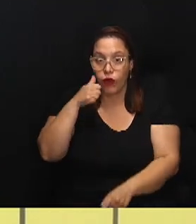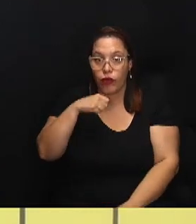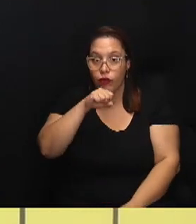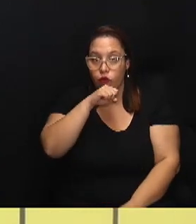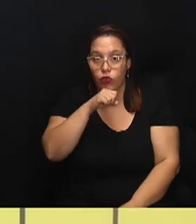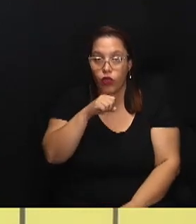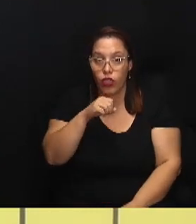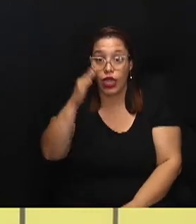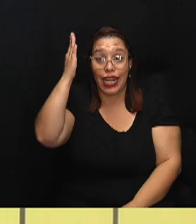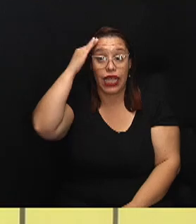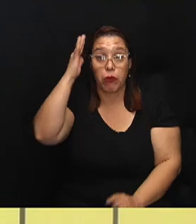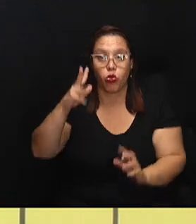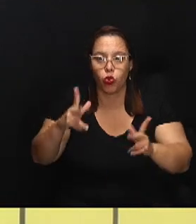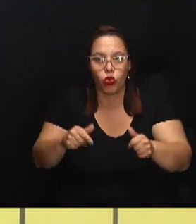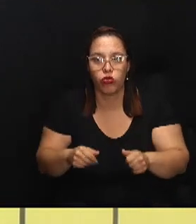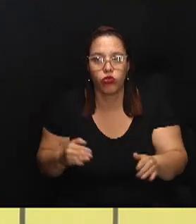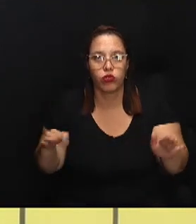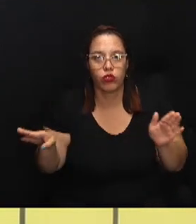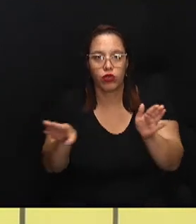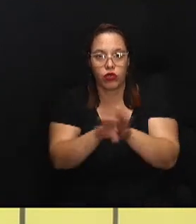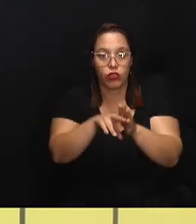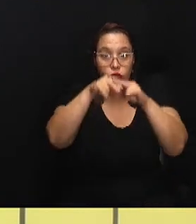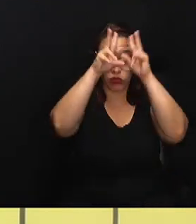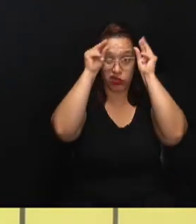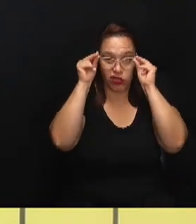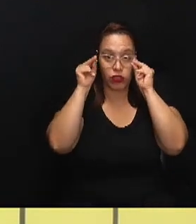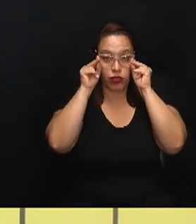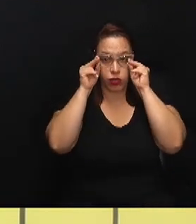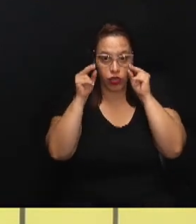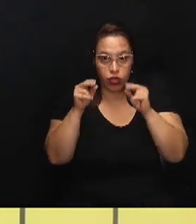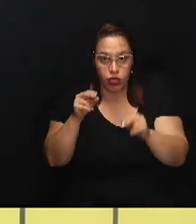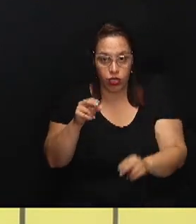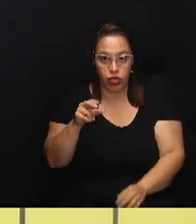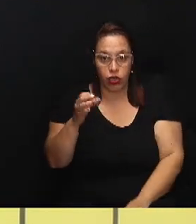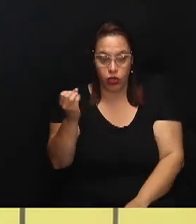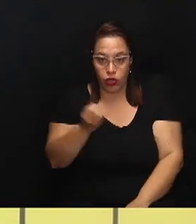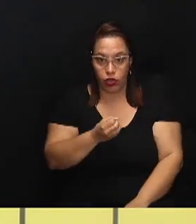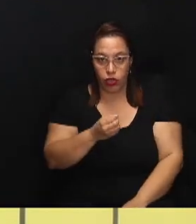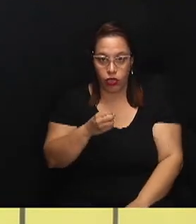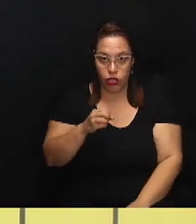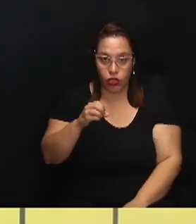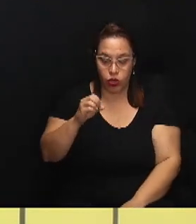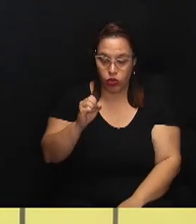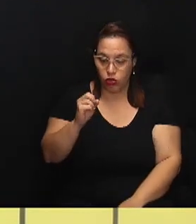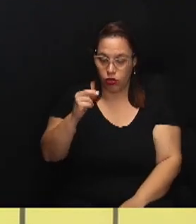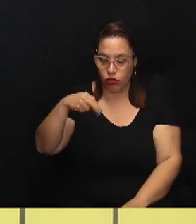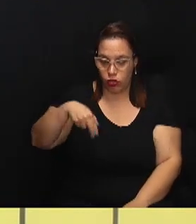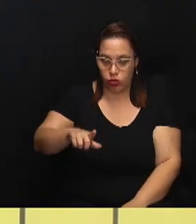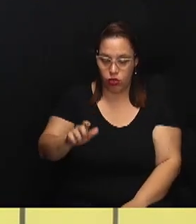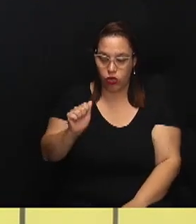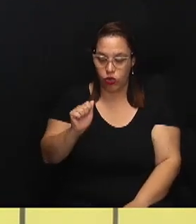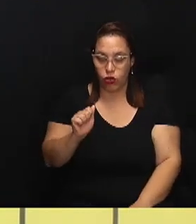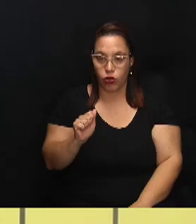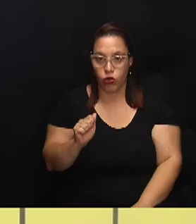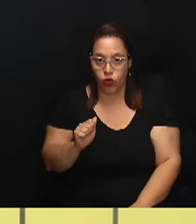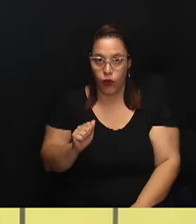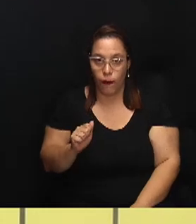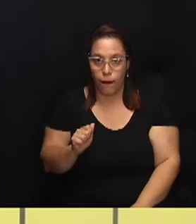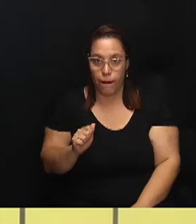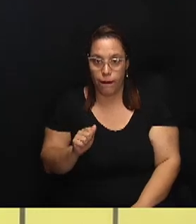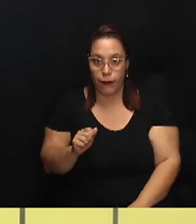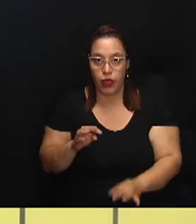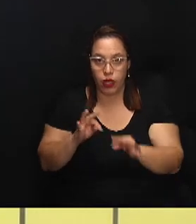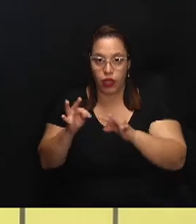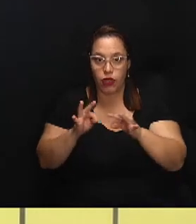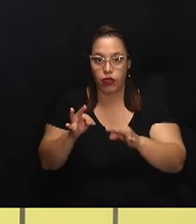saber tudo. Então, se chegasse uma enfermeira que ia passar um leite ali na sonda e ela não tinha feito a parte técnica... Já